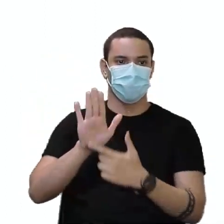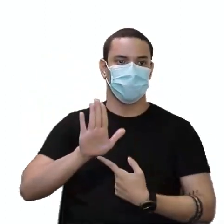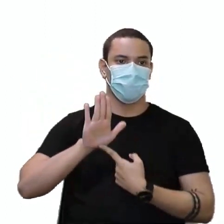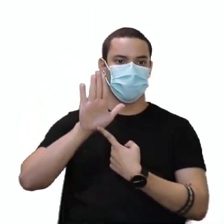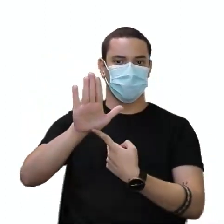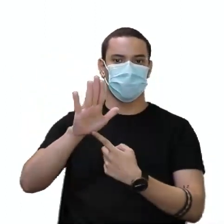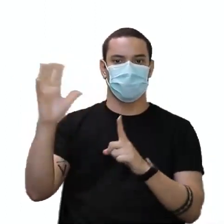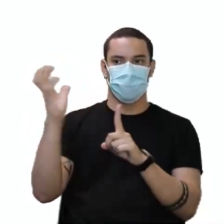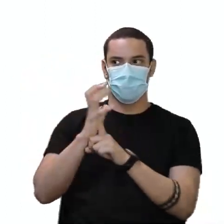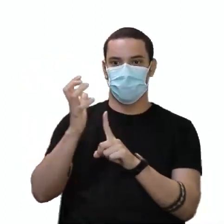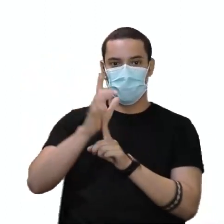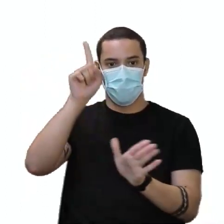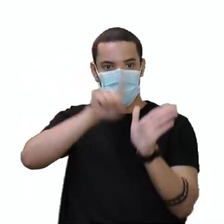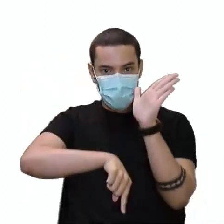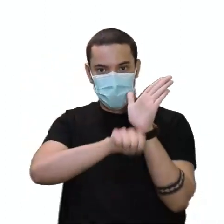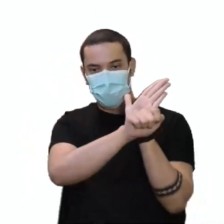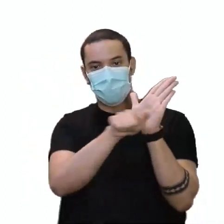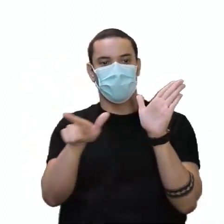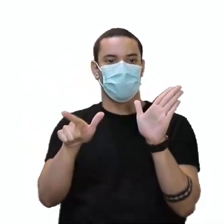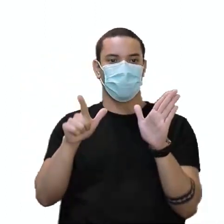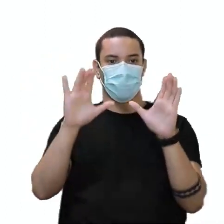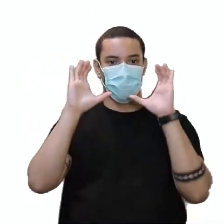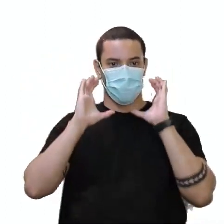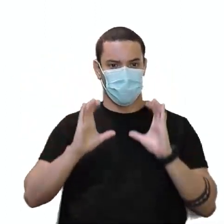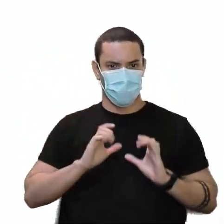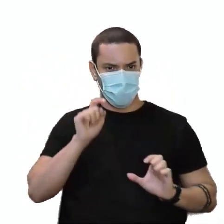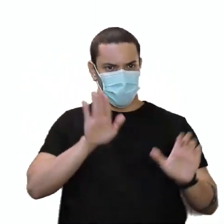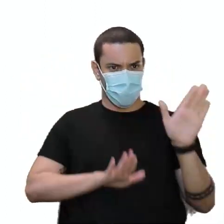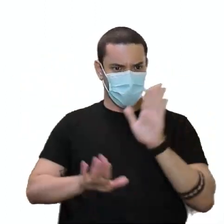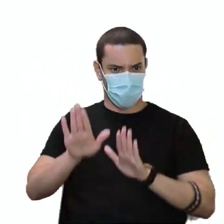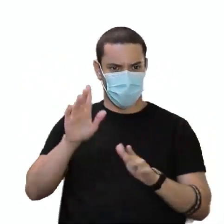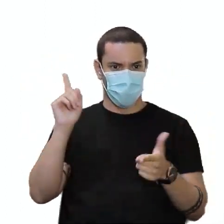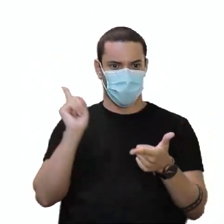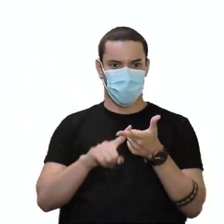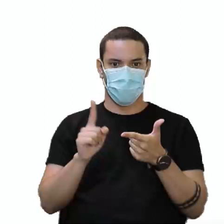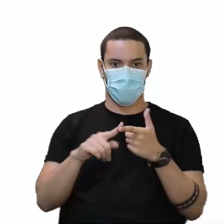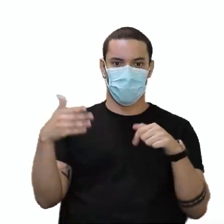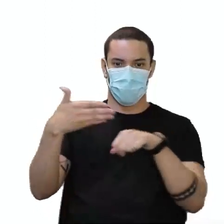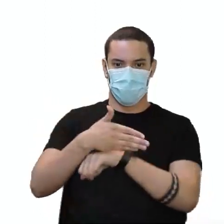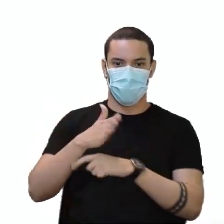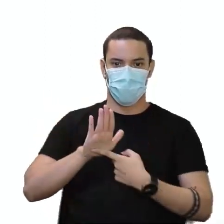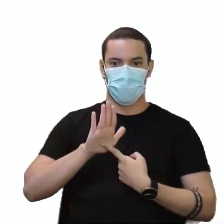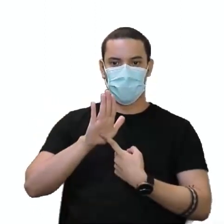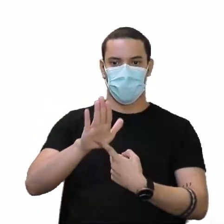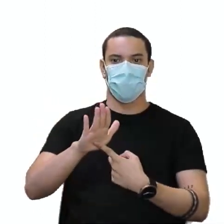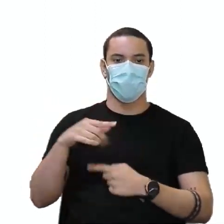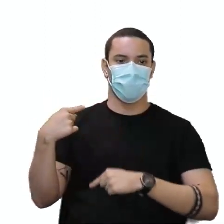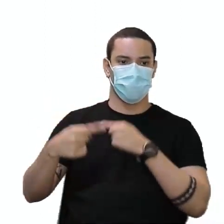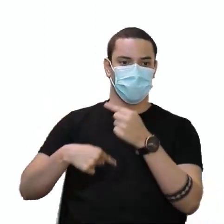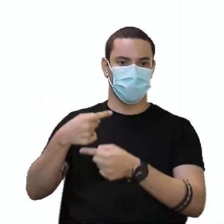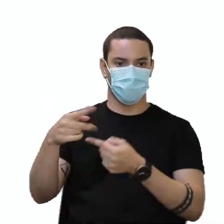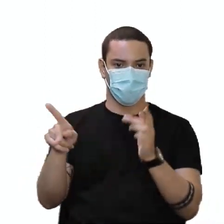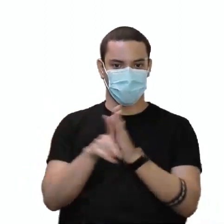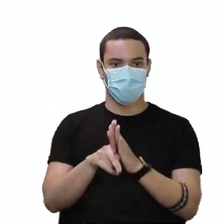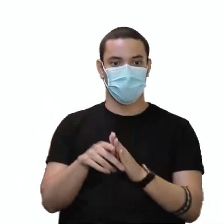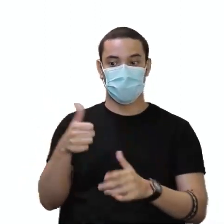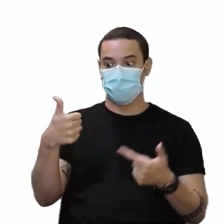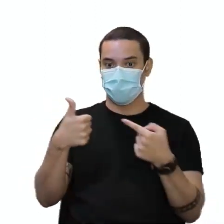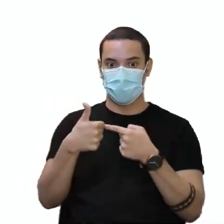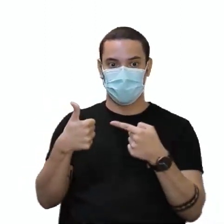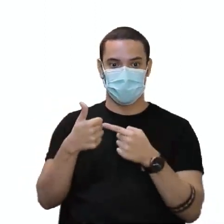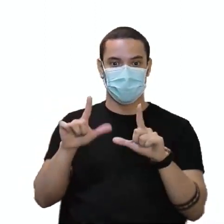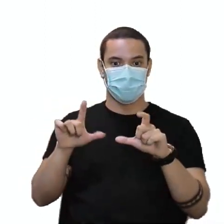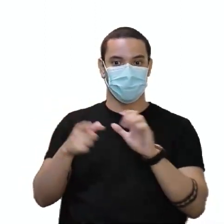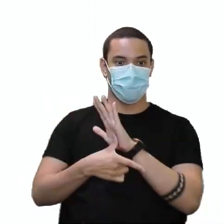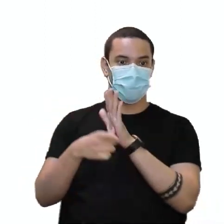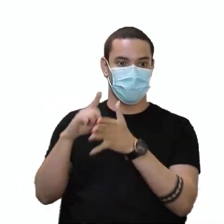impacto do que as que retratavam o comportamento perigoso. B. Os participantes mostraram tendência a curtir uma imagem que já havia